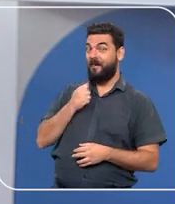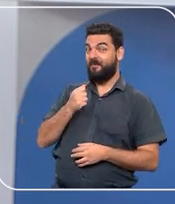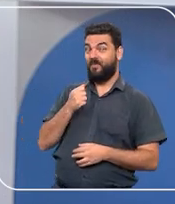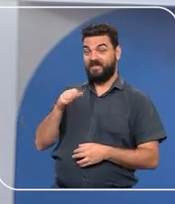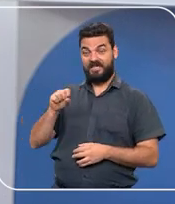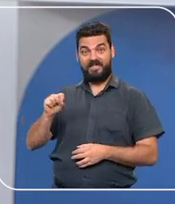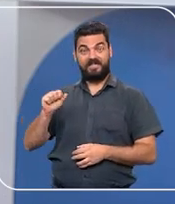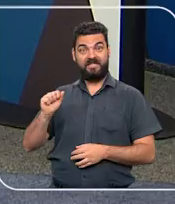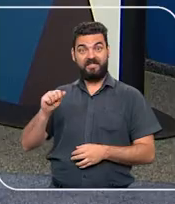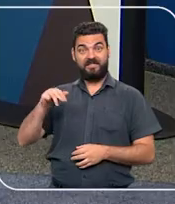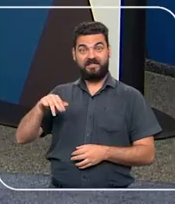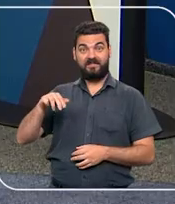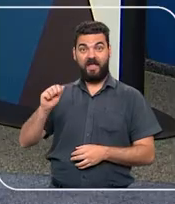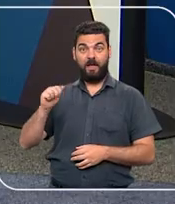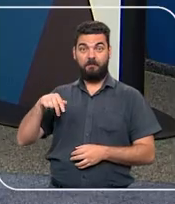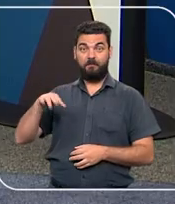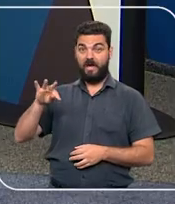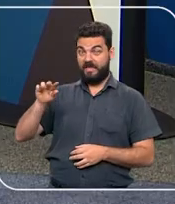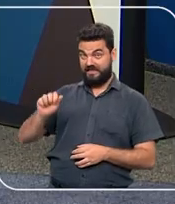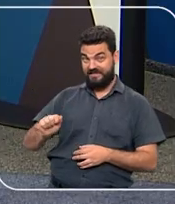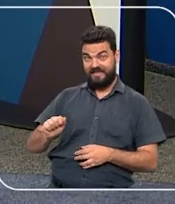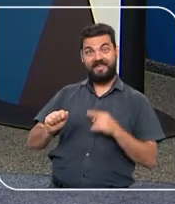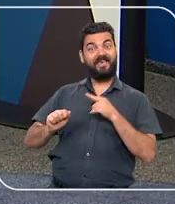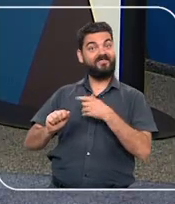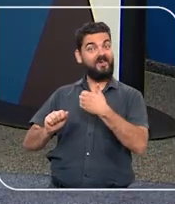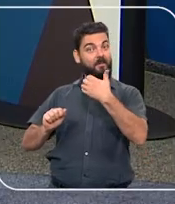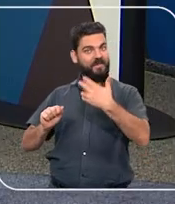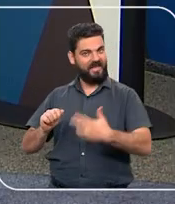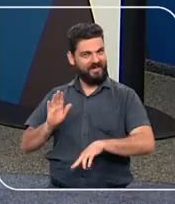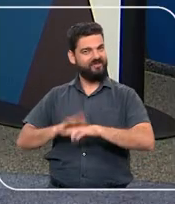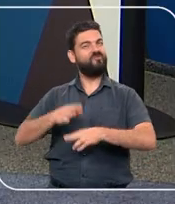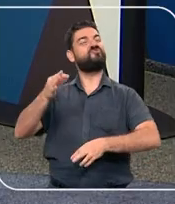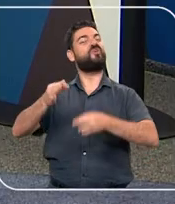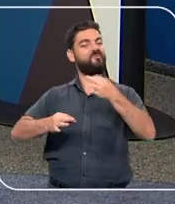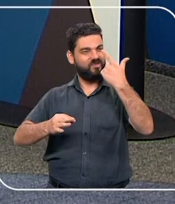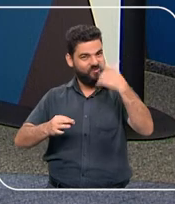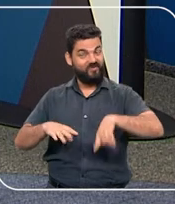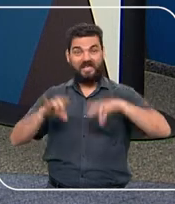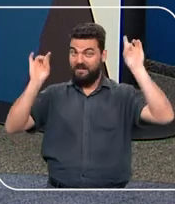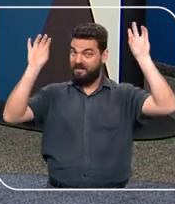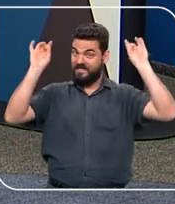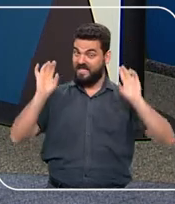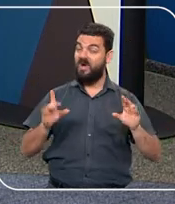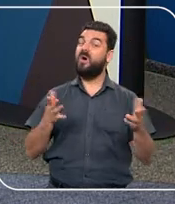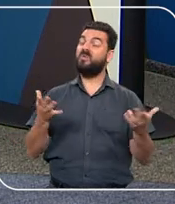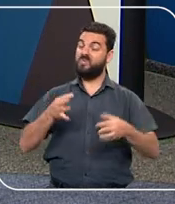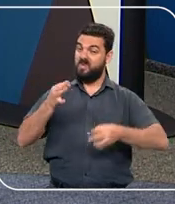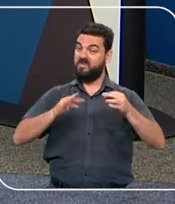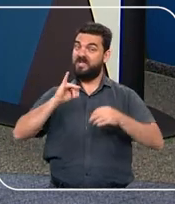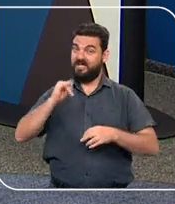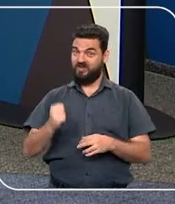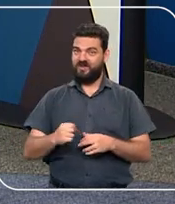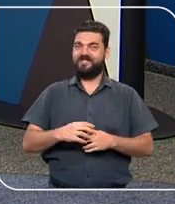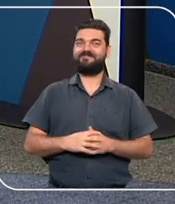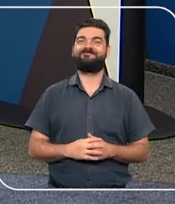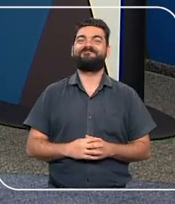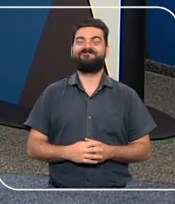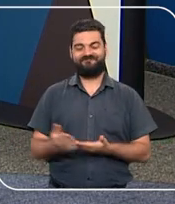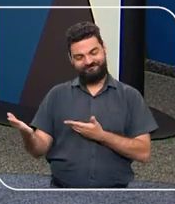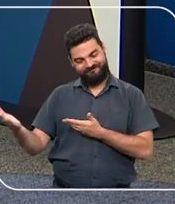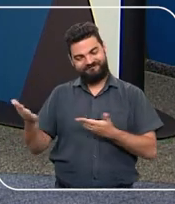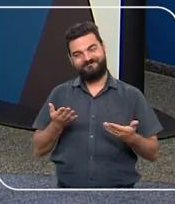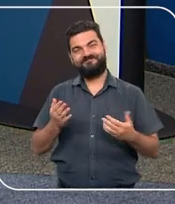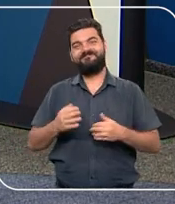no estúdio a repórter Samanta Pessanha que vai trazer mais julgamentos que foram destaque no Superior Tribunal de